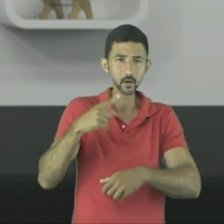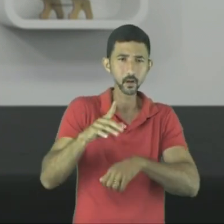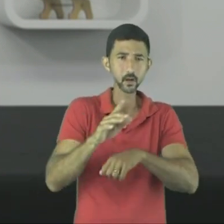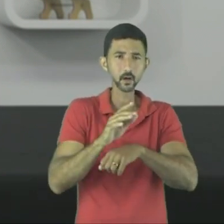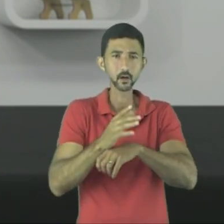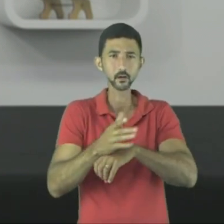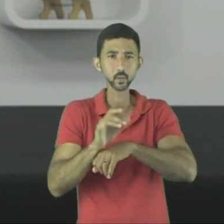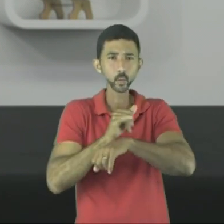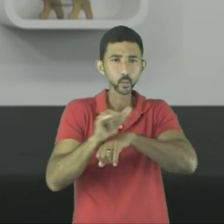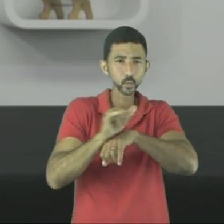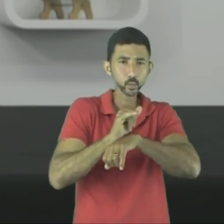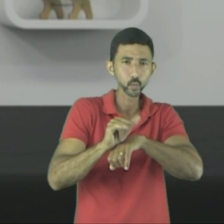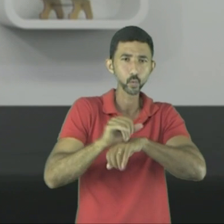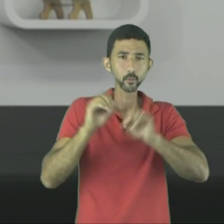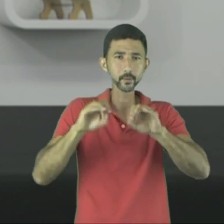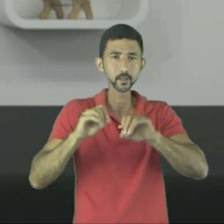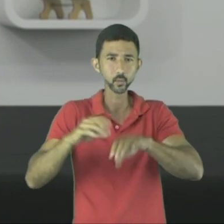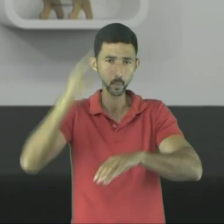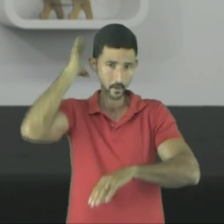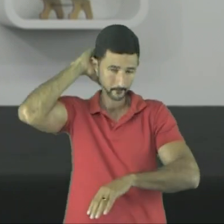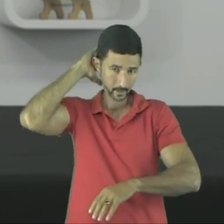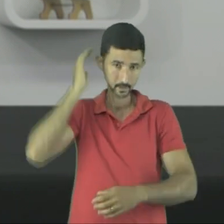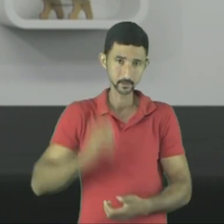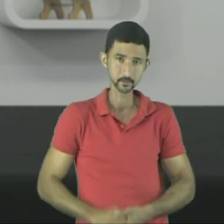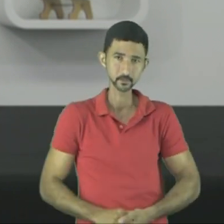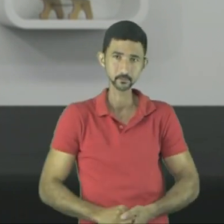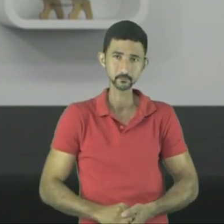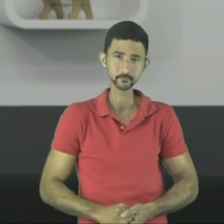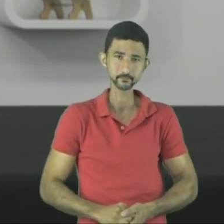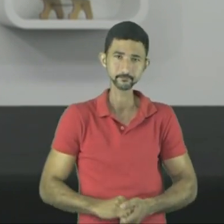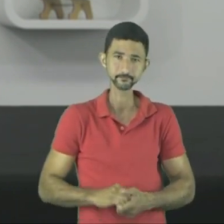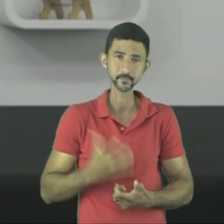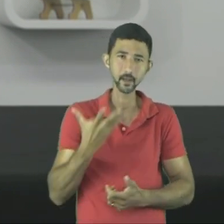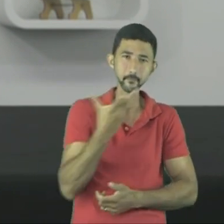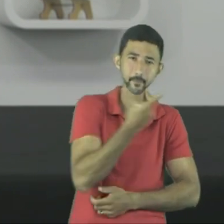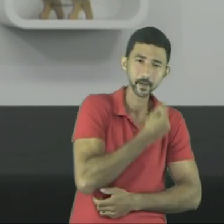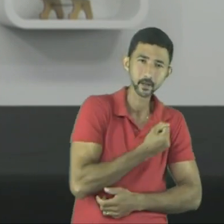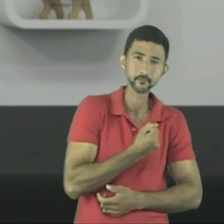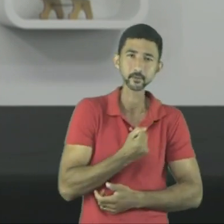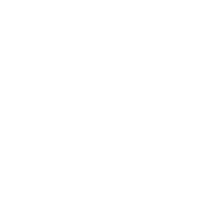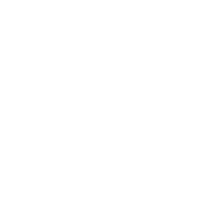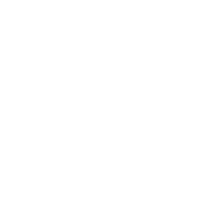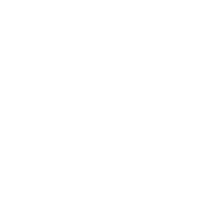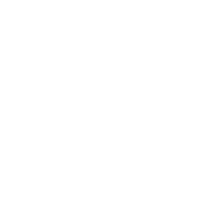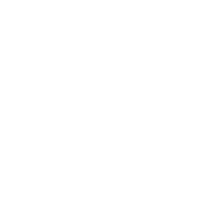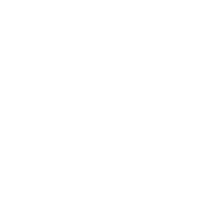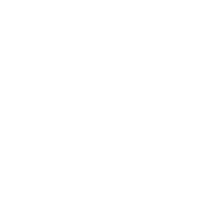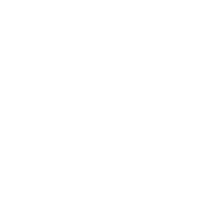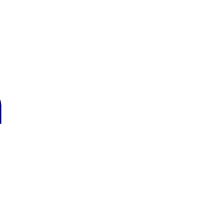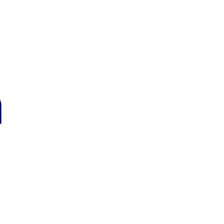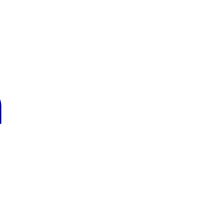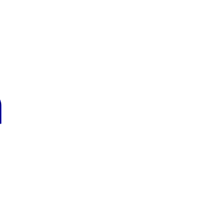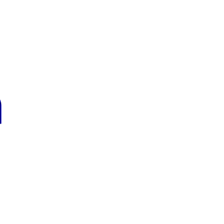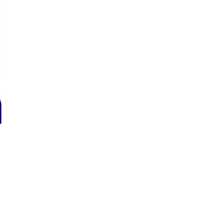canal do Educa Belém, tá? E desfrutem dessa ferramenta maravilhosa que nós temos.